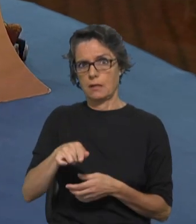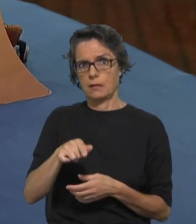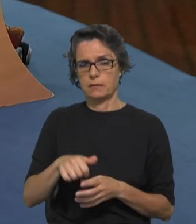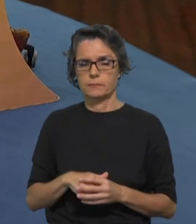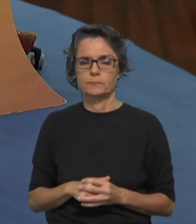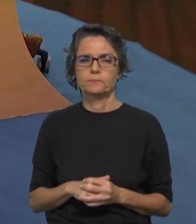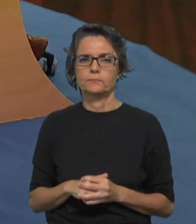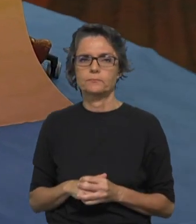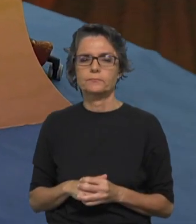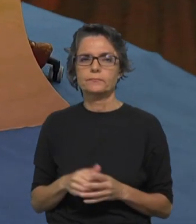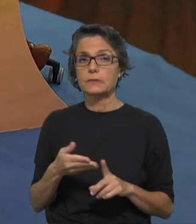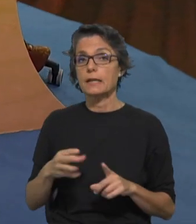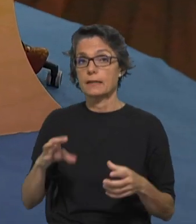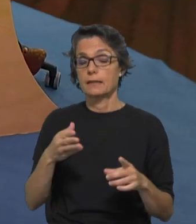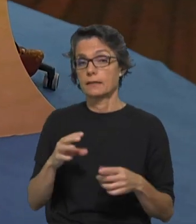Na verdade,